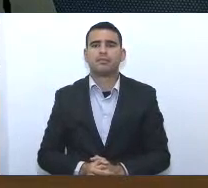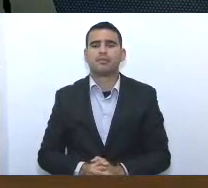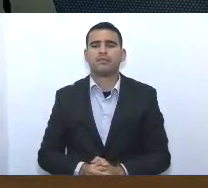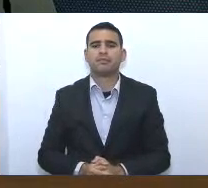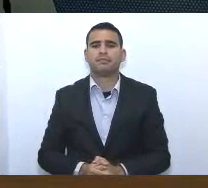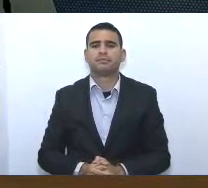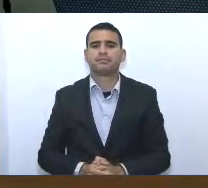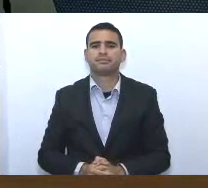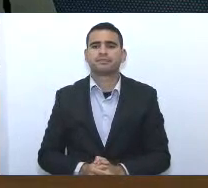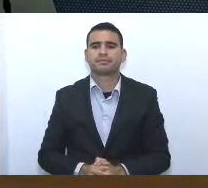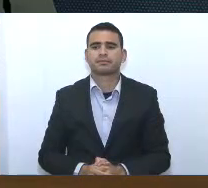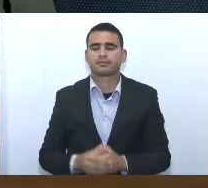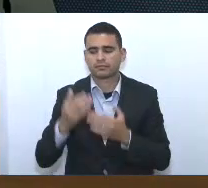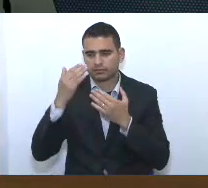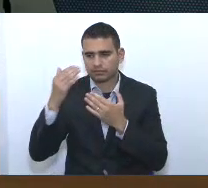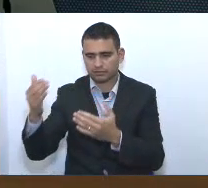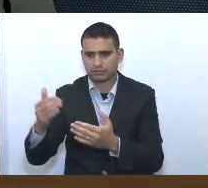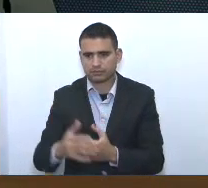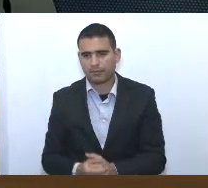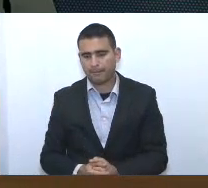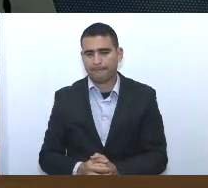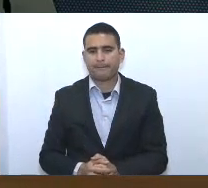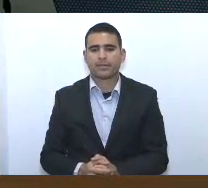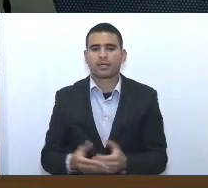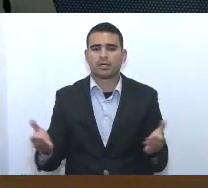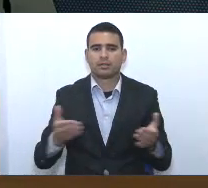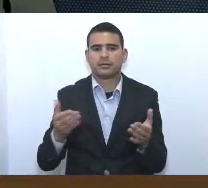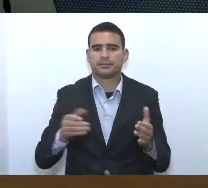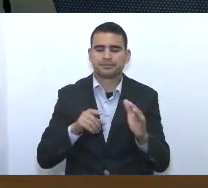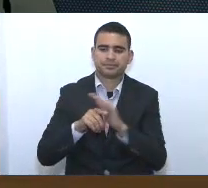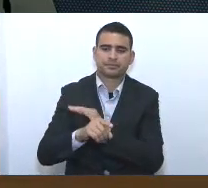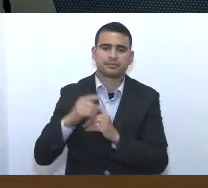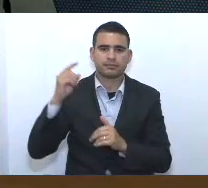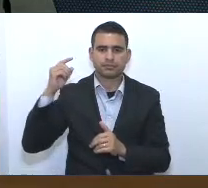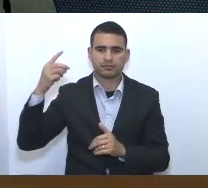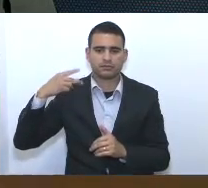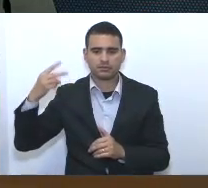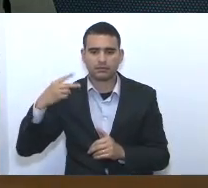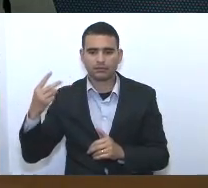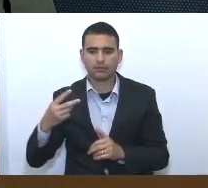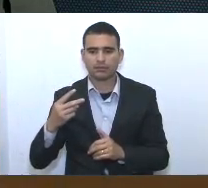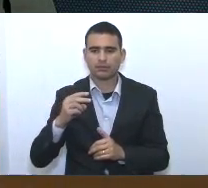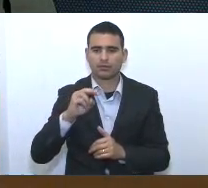Obrigado, secretário. Com a palavra, nobre vereador Guti.